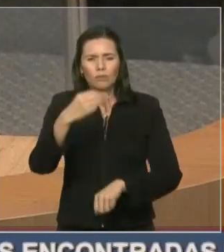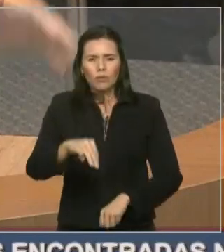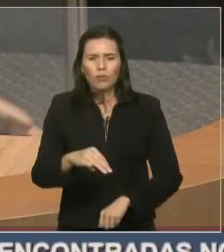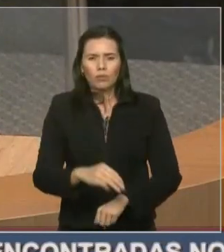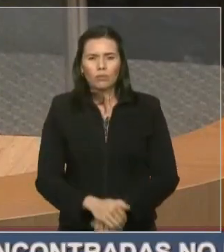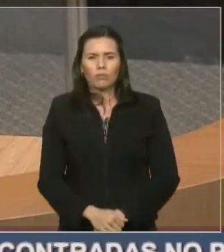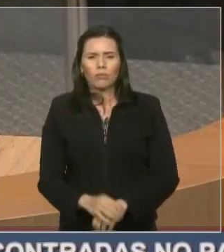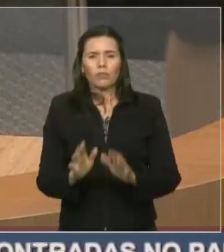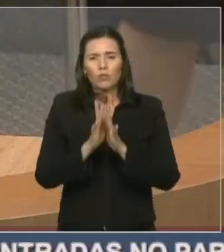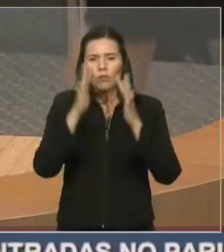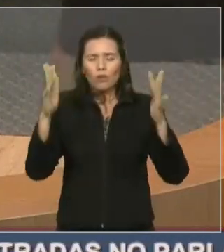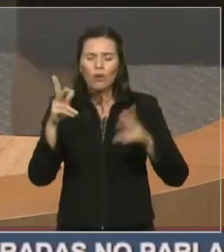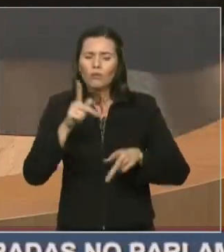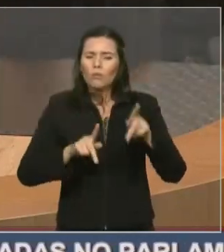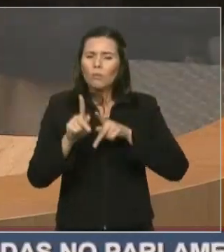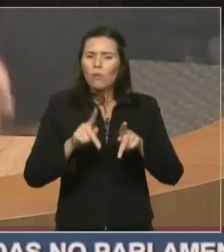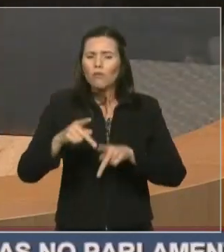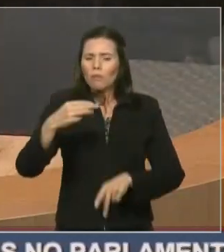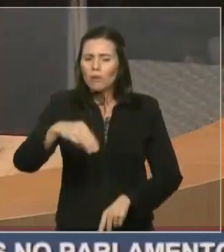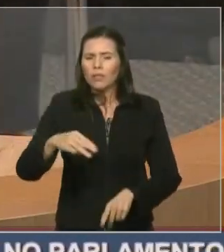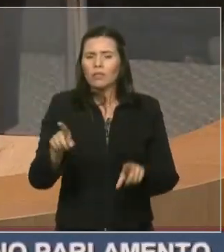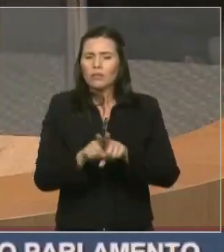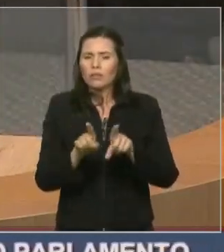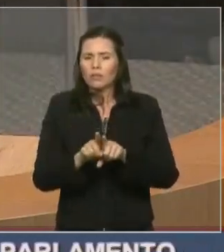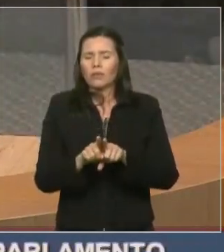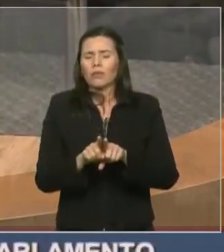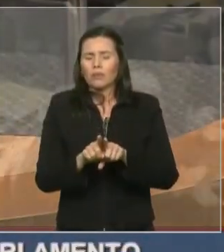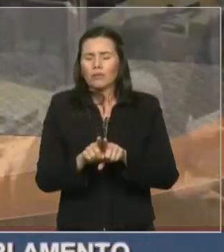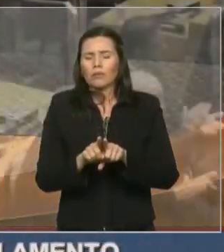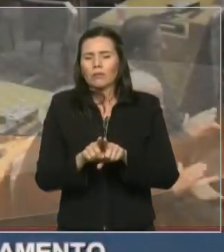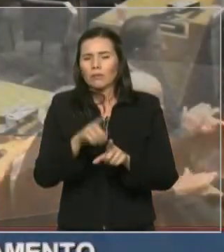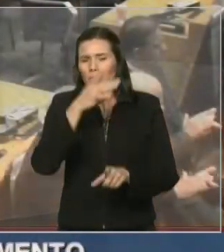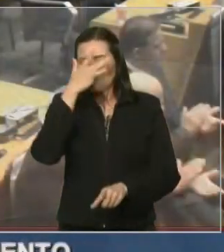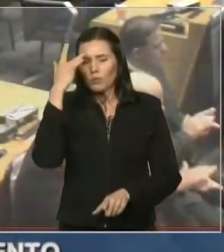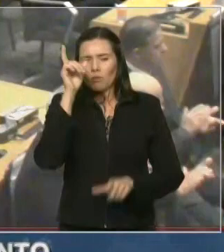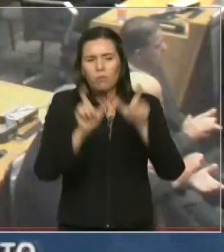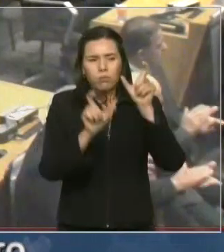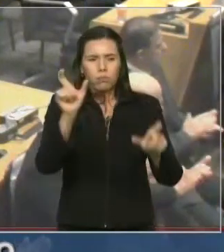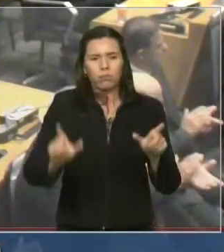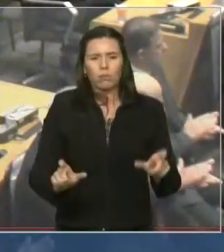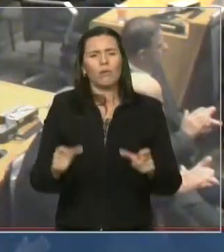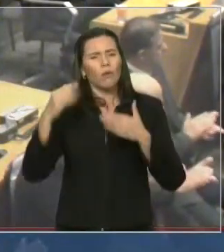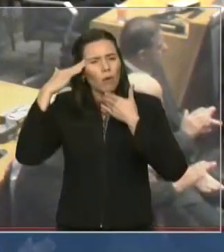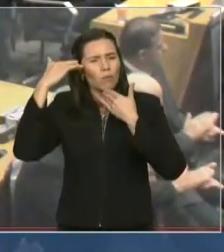na glória da sua gente. Muito obrigado e bom trabalho para todos.